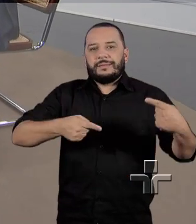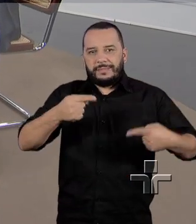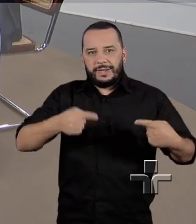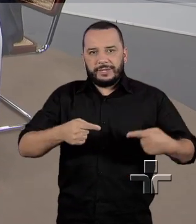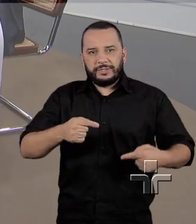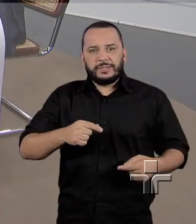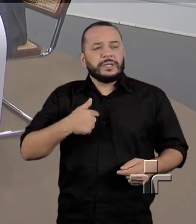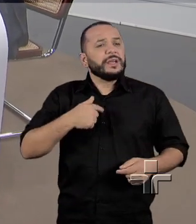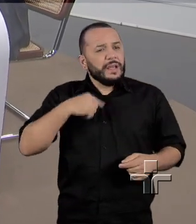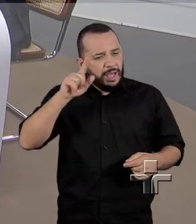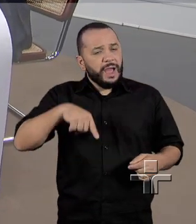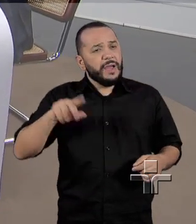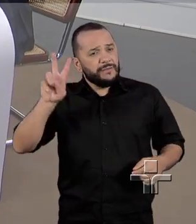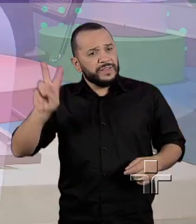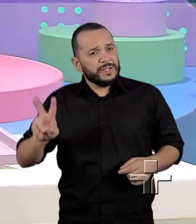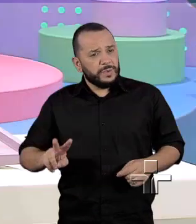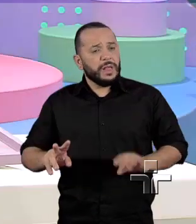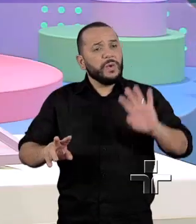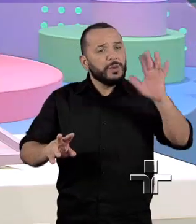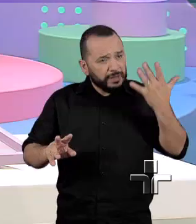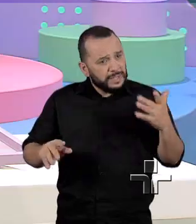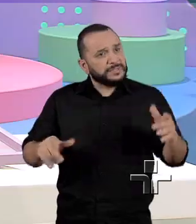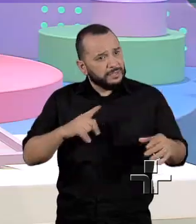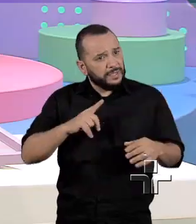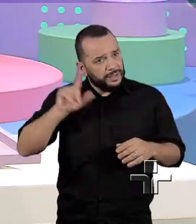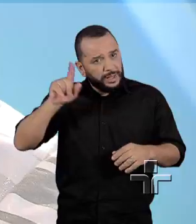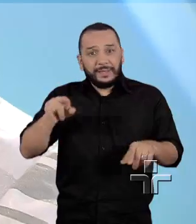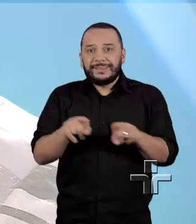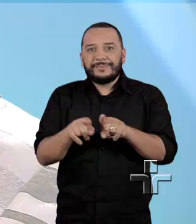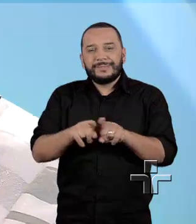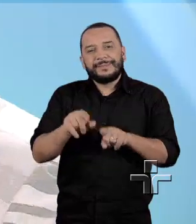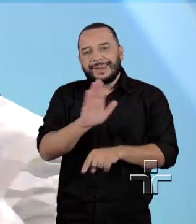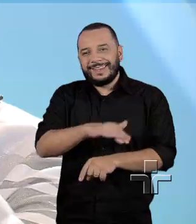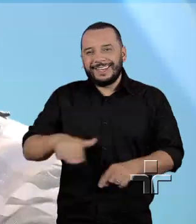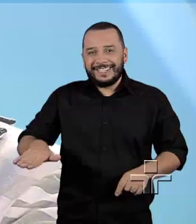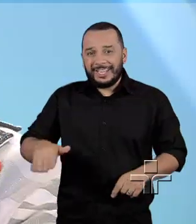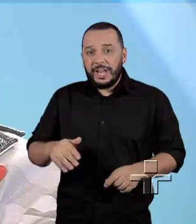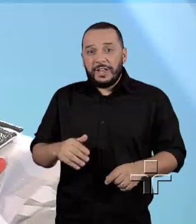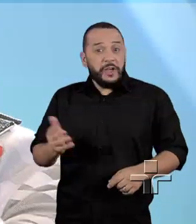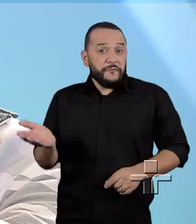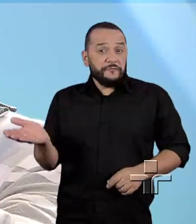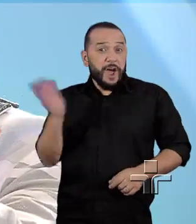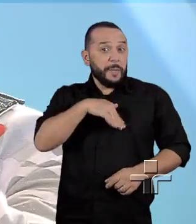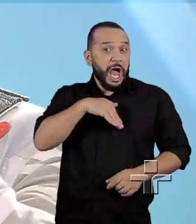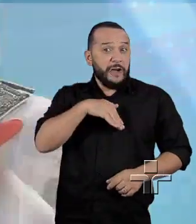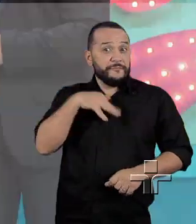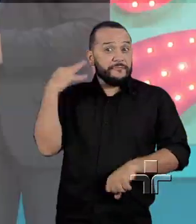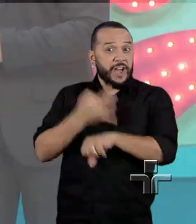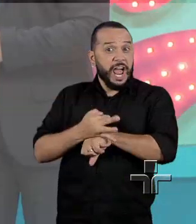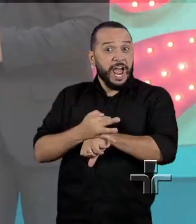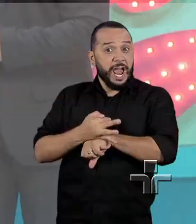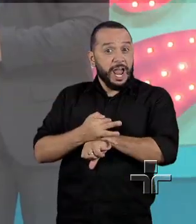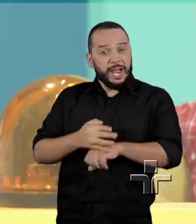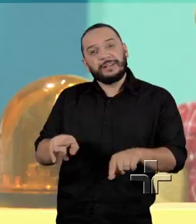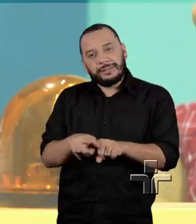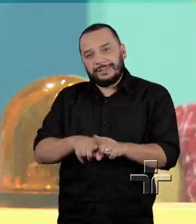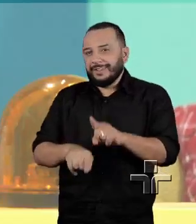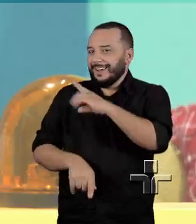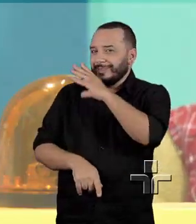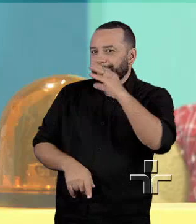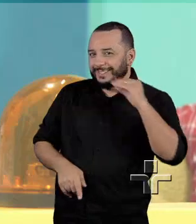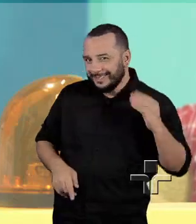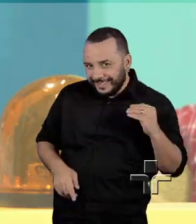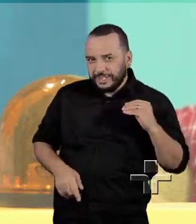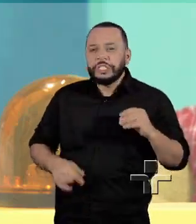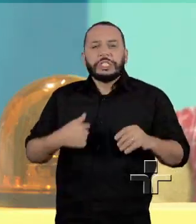os venezuelanos hoje fazem, né? Nos programas infantis. Vamos lá, Ofélia! Adolescentes. É